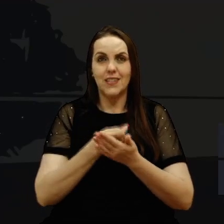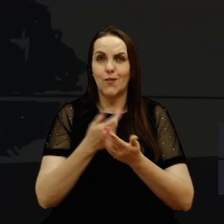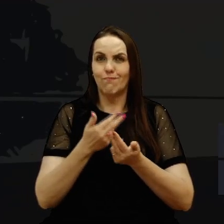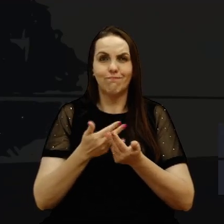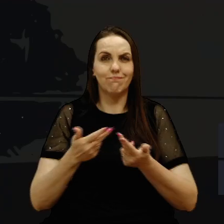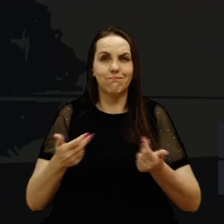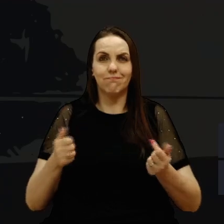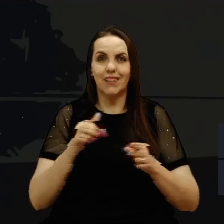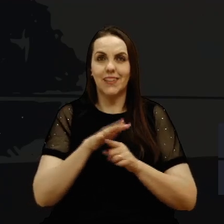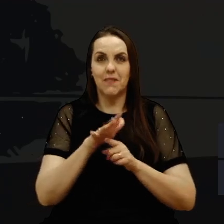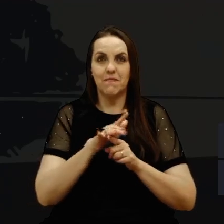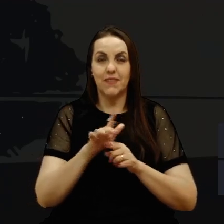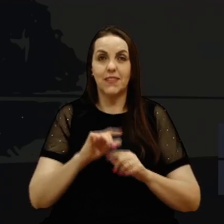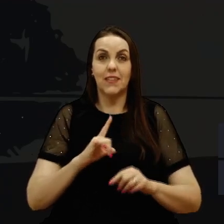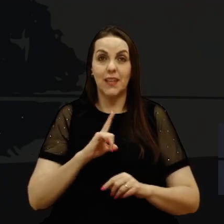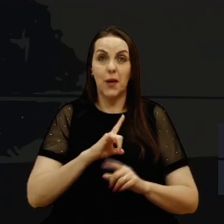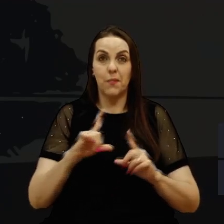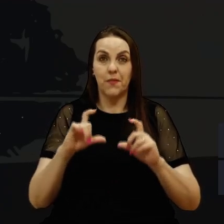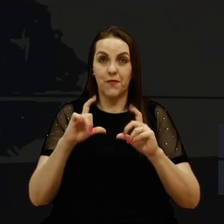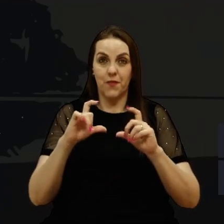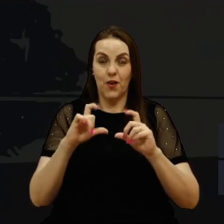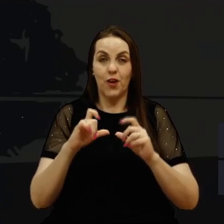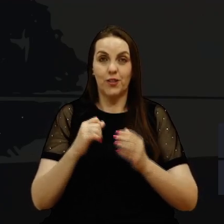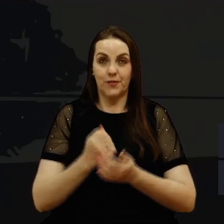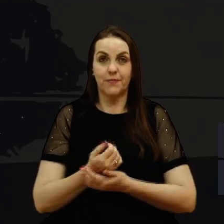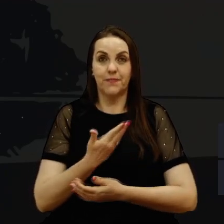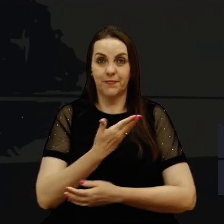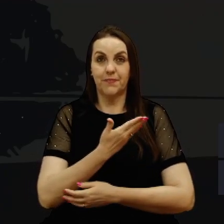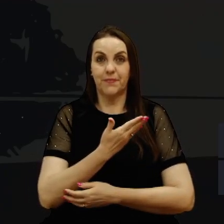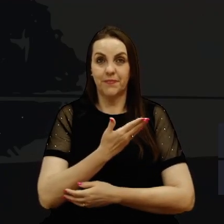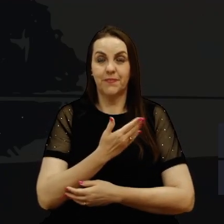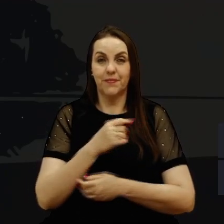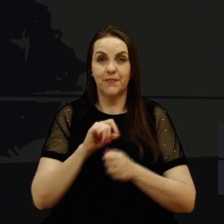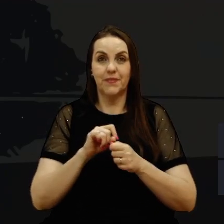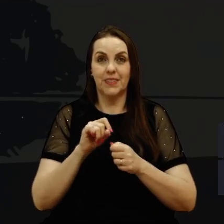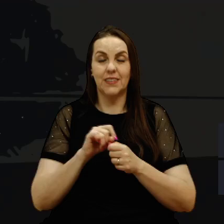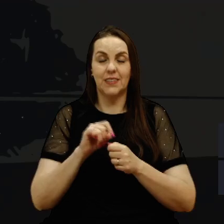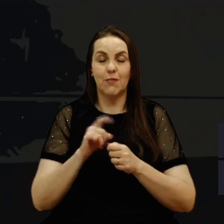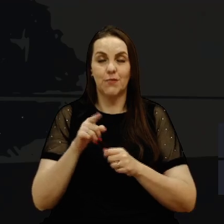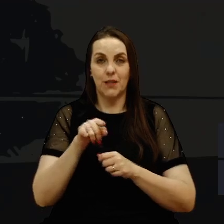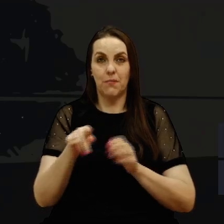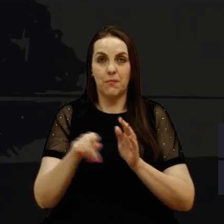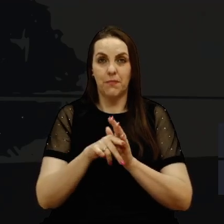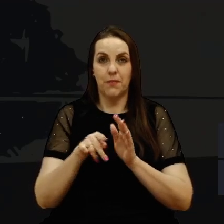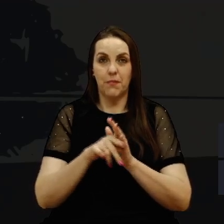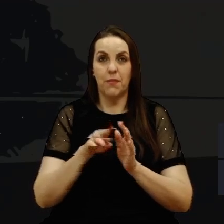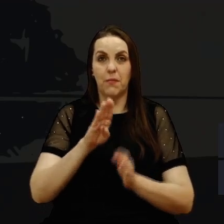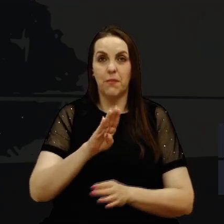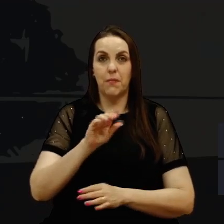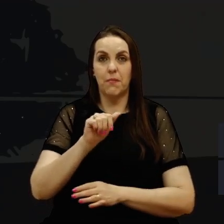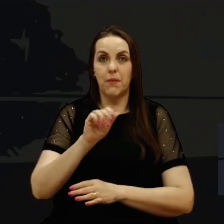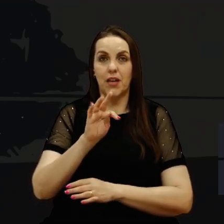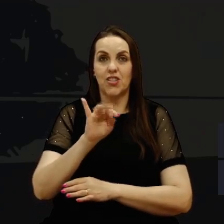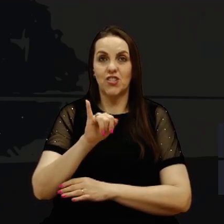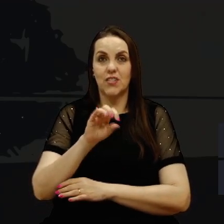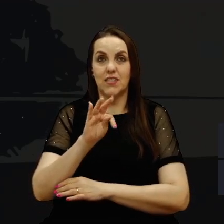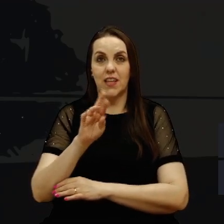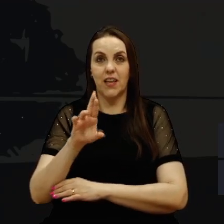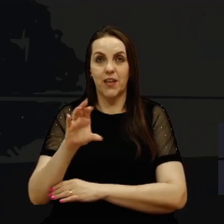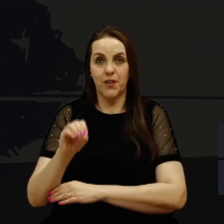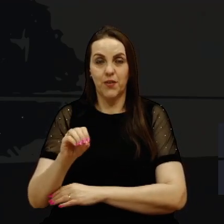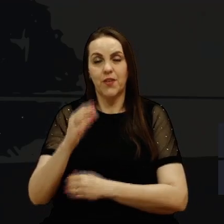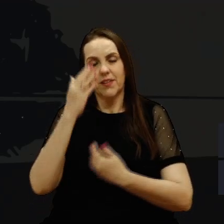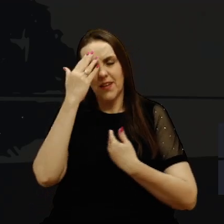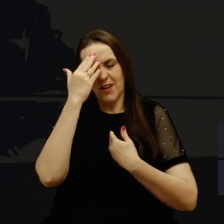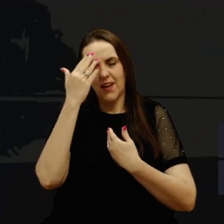Aqui eu tenho um registro de uma foto que a gente fez lá no batistério, onde eu quero agradecer e